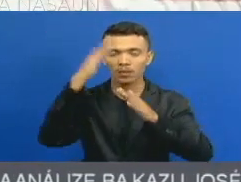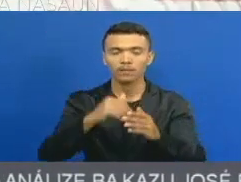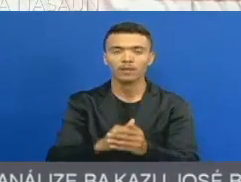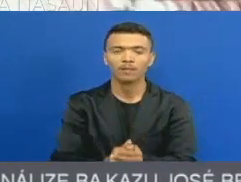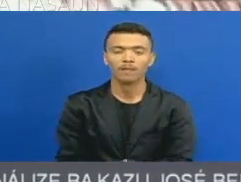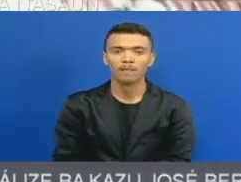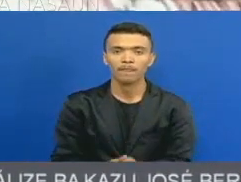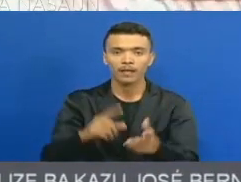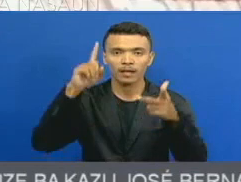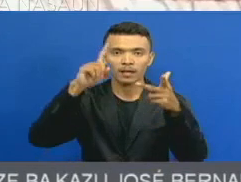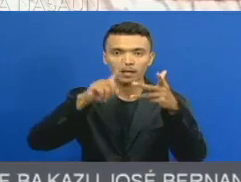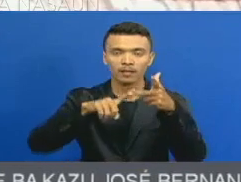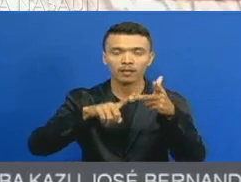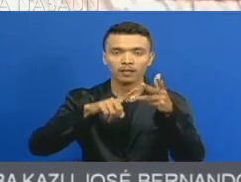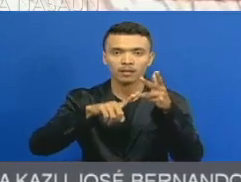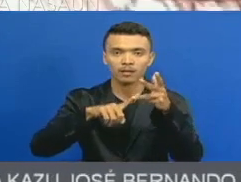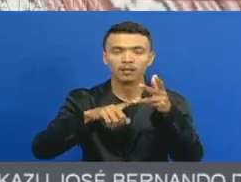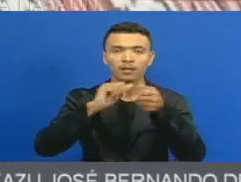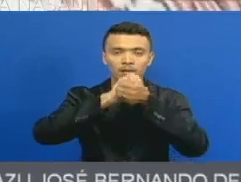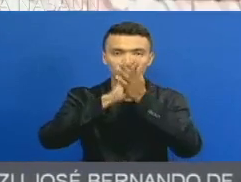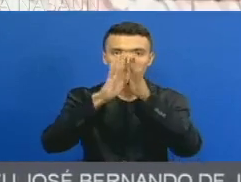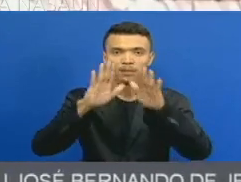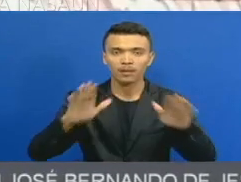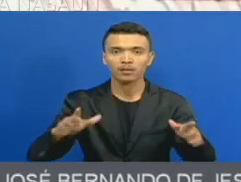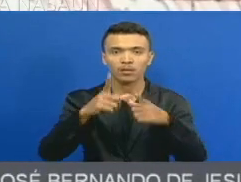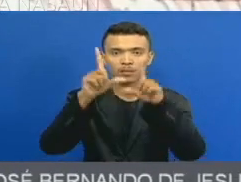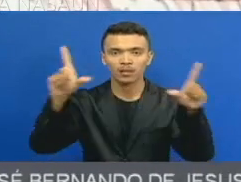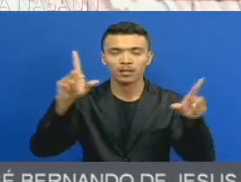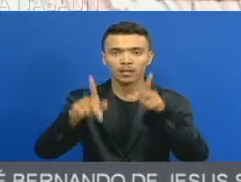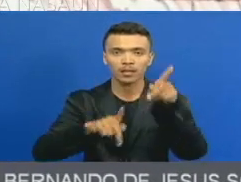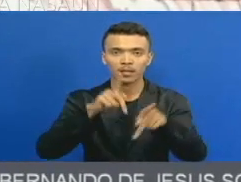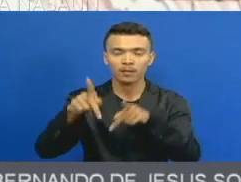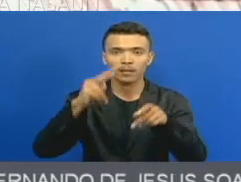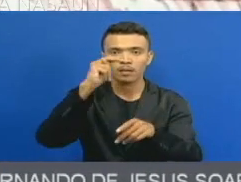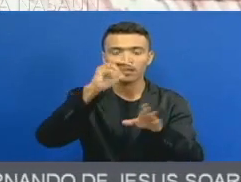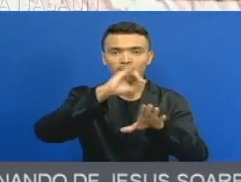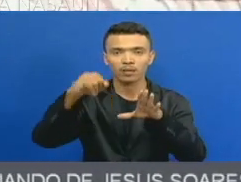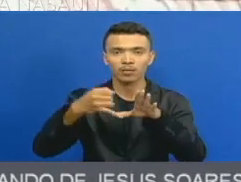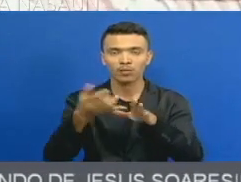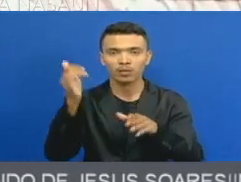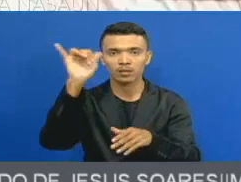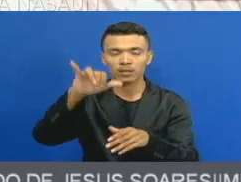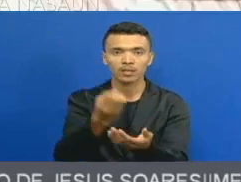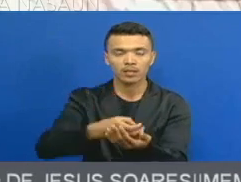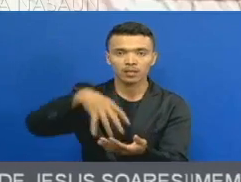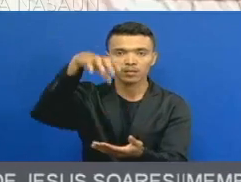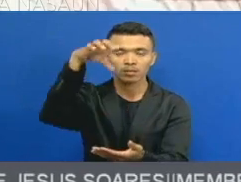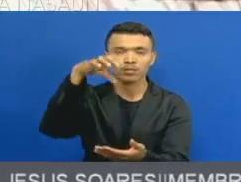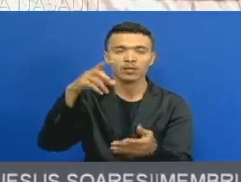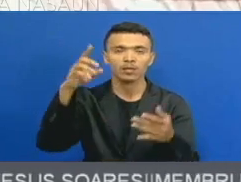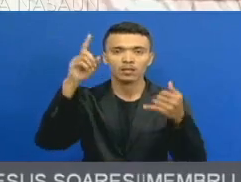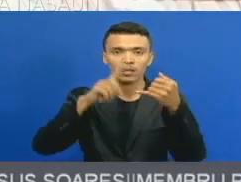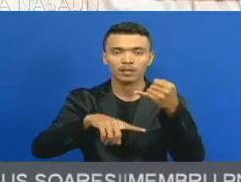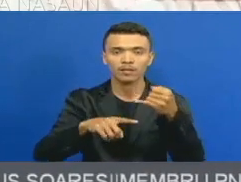nian. Hat, a mete em paz na liberdade cidadão sira nian, inclui sira nirikusoin.